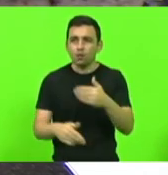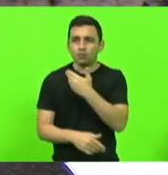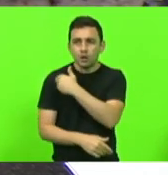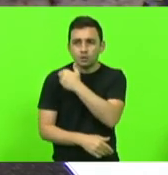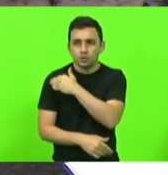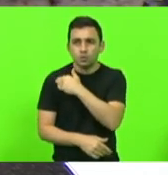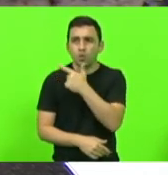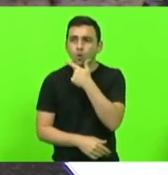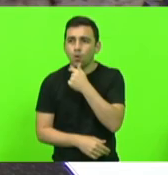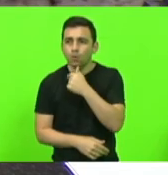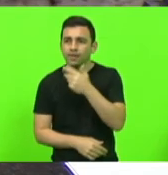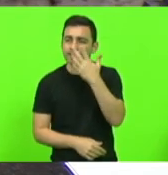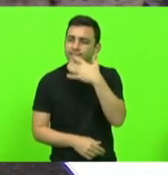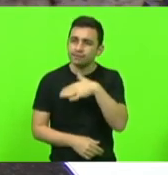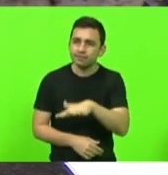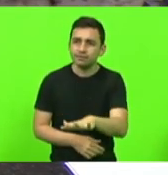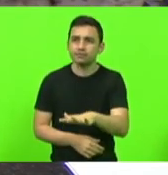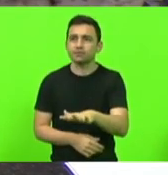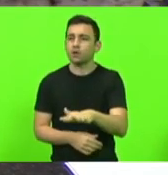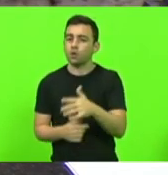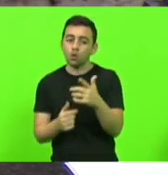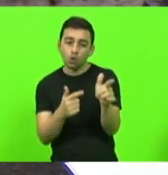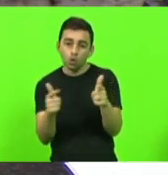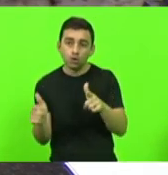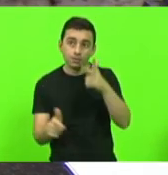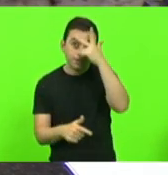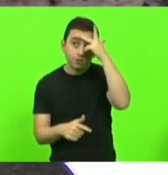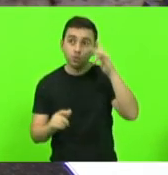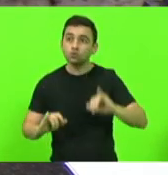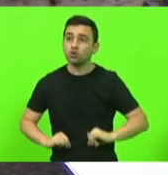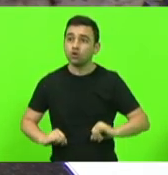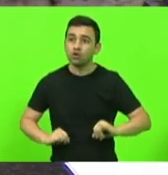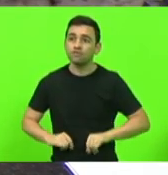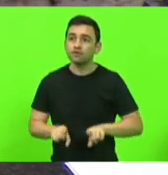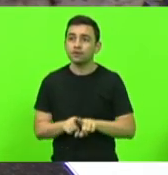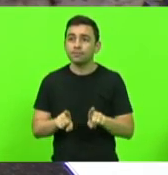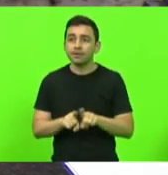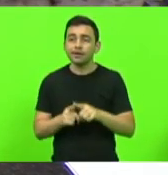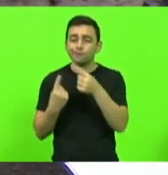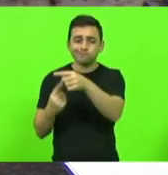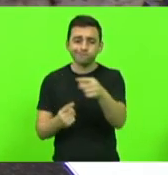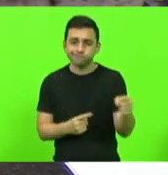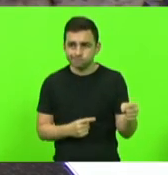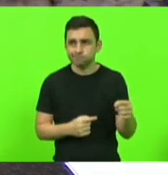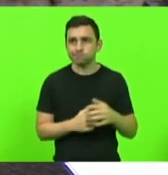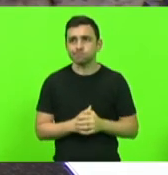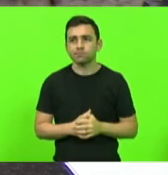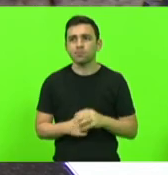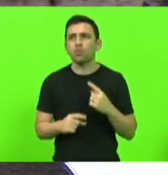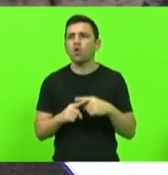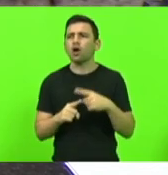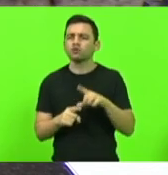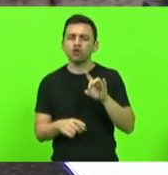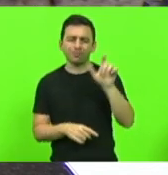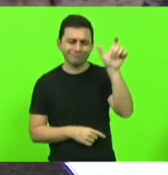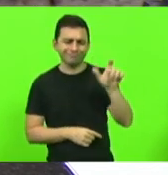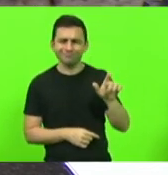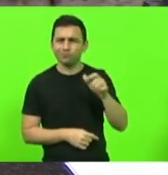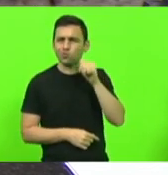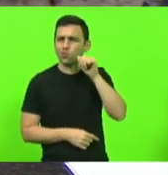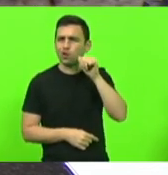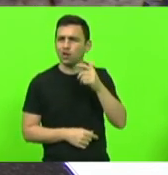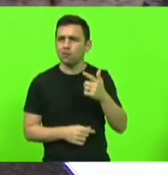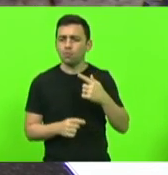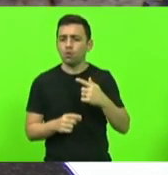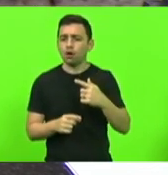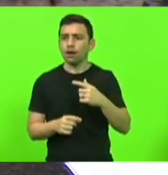homem, com criança, com outras pessoas que também sofrem com agressões. Por que só mulheres? Por que não crianças?